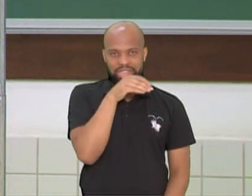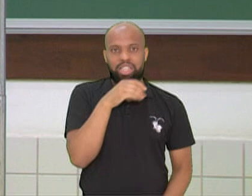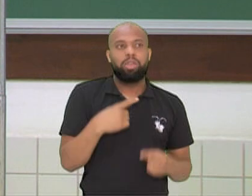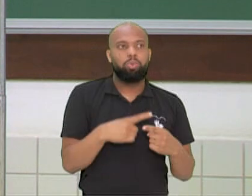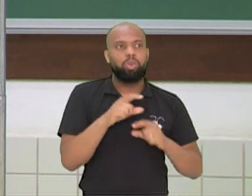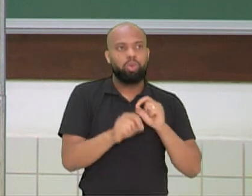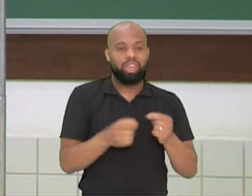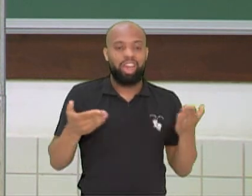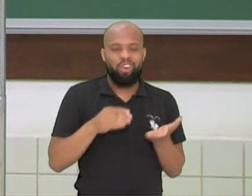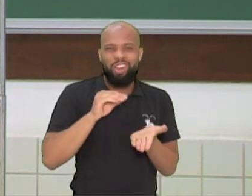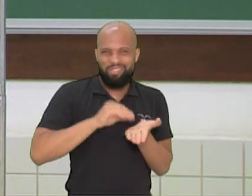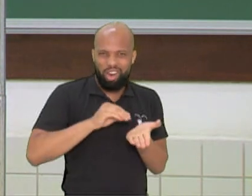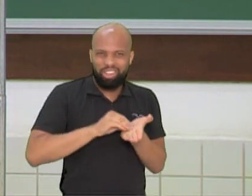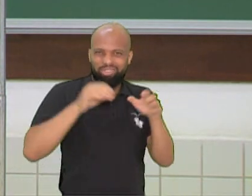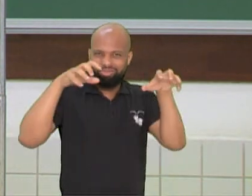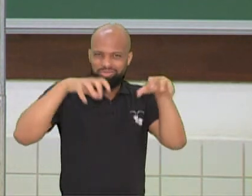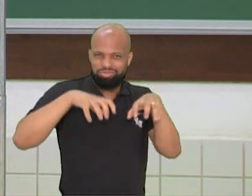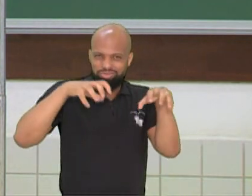tenha se usado mais, né?